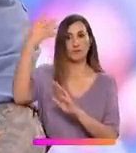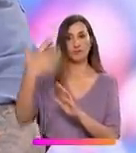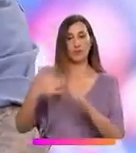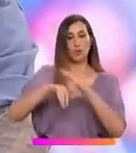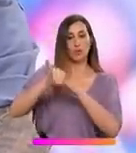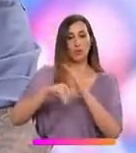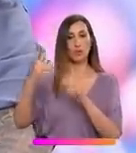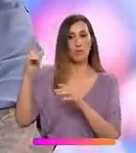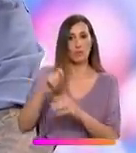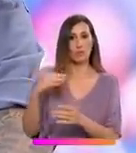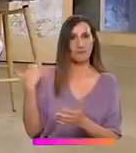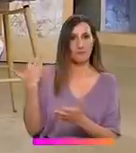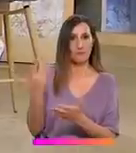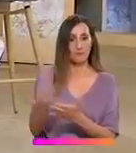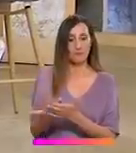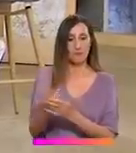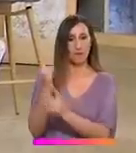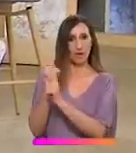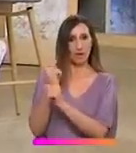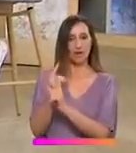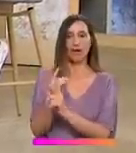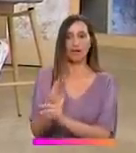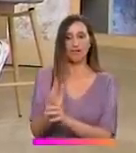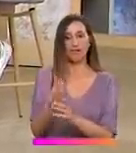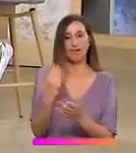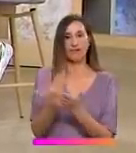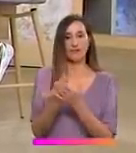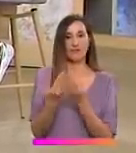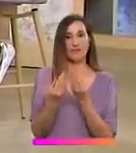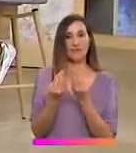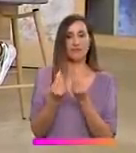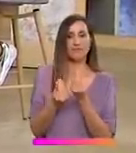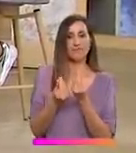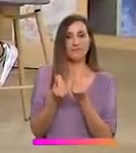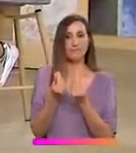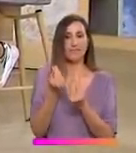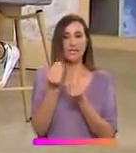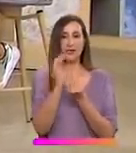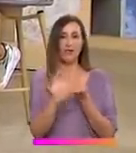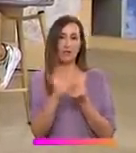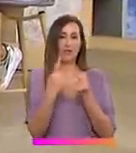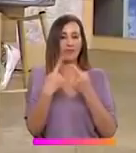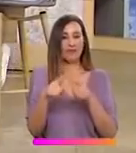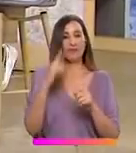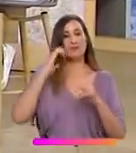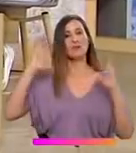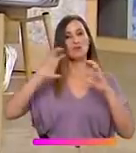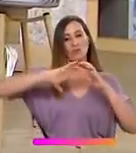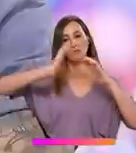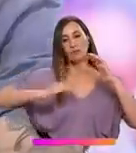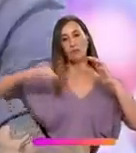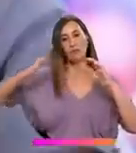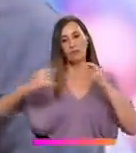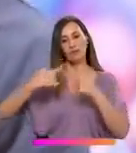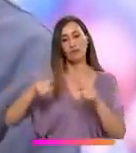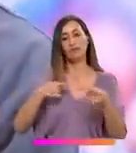quase há um mês. E marca um bocadinho um registro um bocadinho diferente de música, de uma nova sonoridade que eu também quero apresentar,